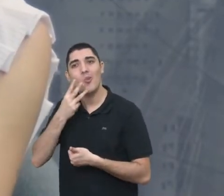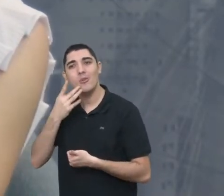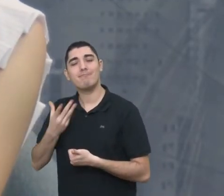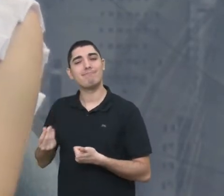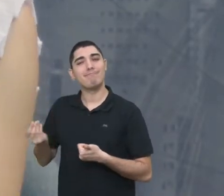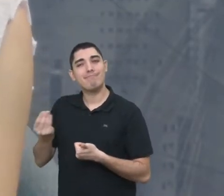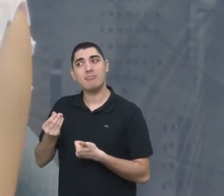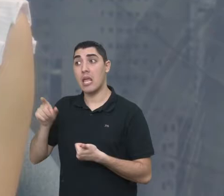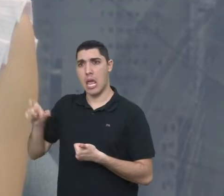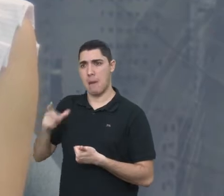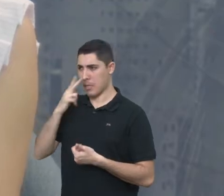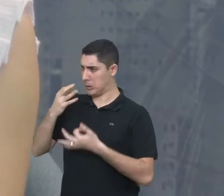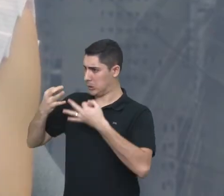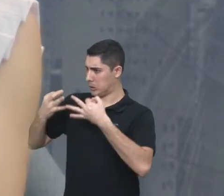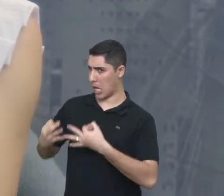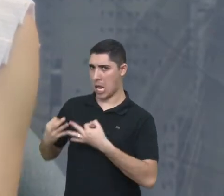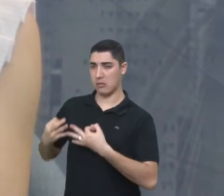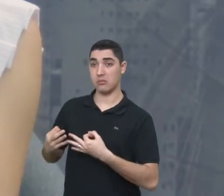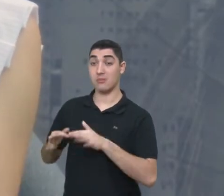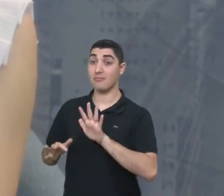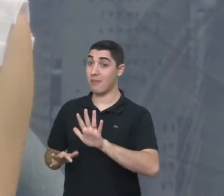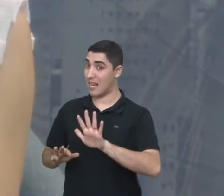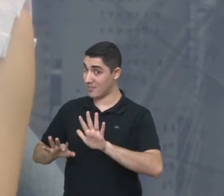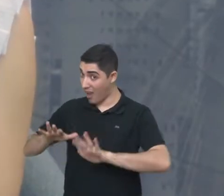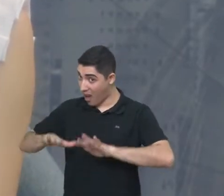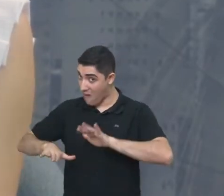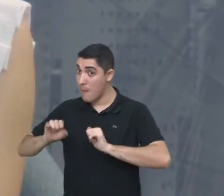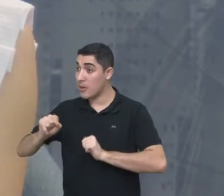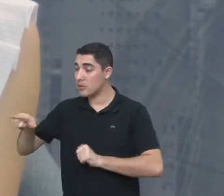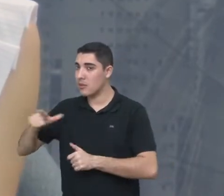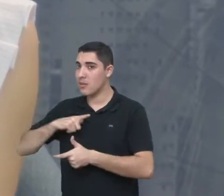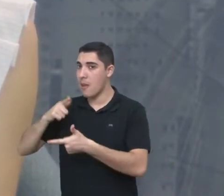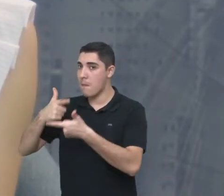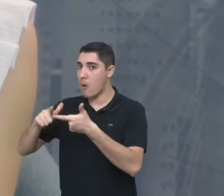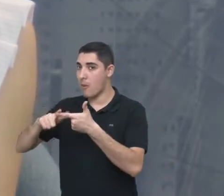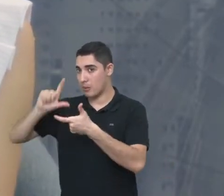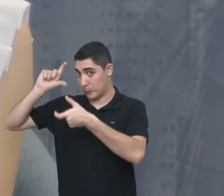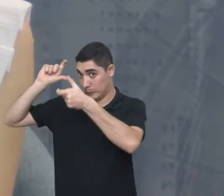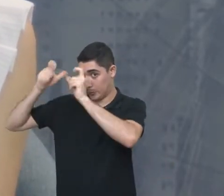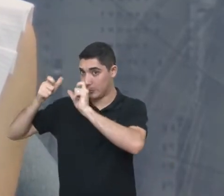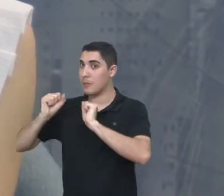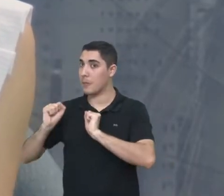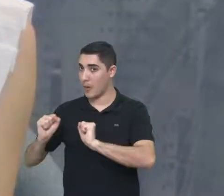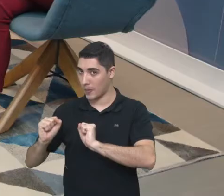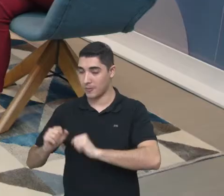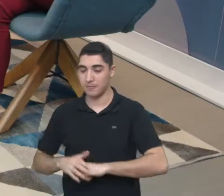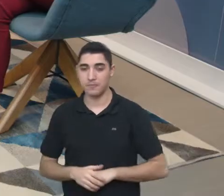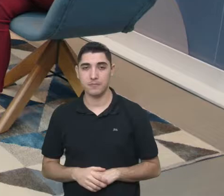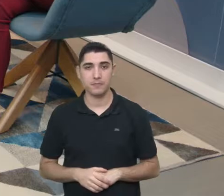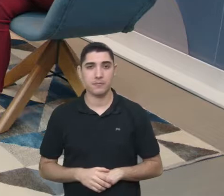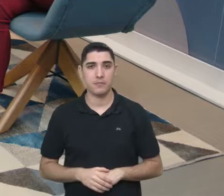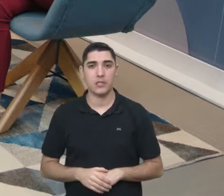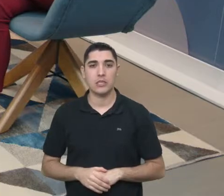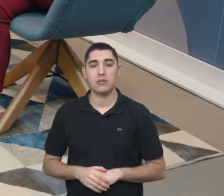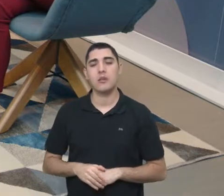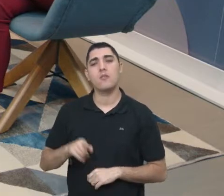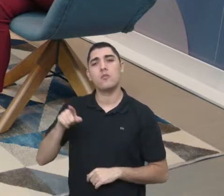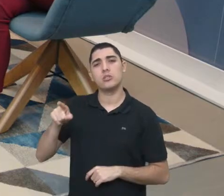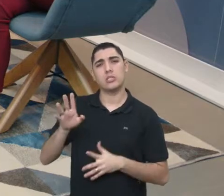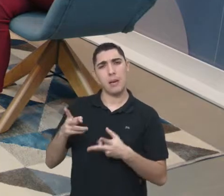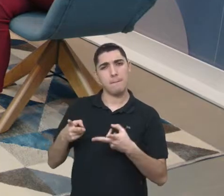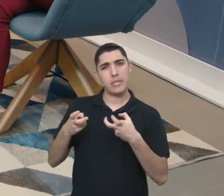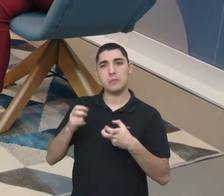bacana, como ela é disciplinada, quando na verdade isso já pode estar sendo algo disfuncional. E você sentiu no